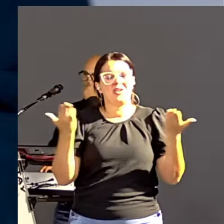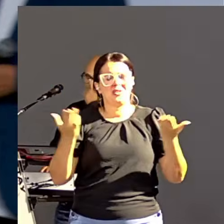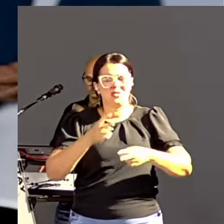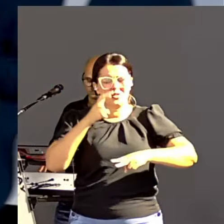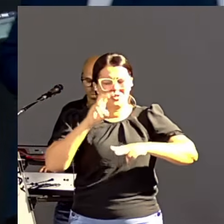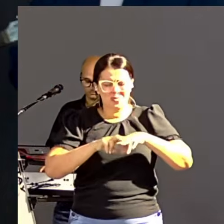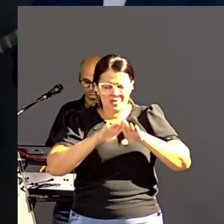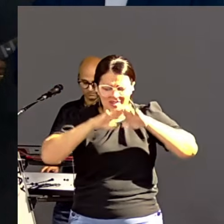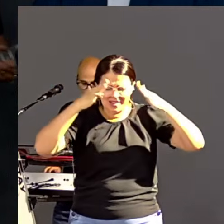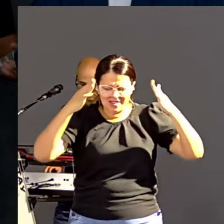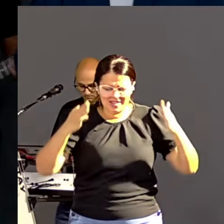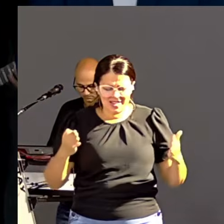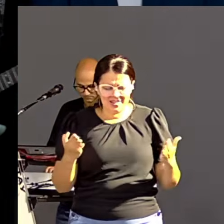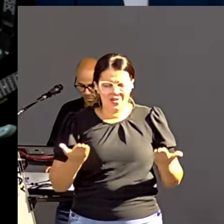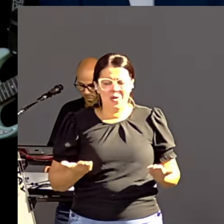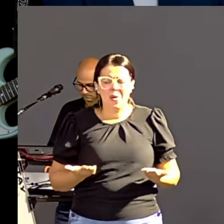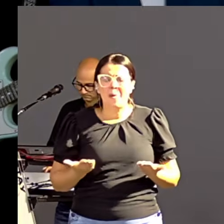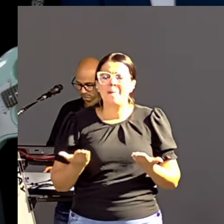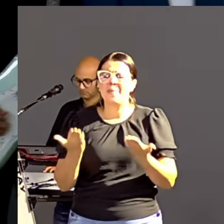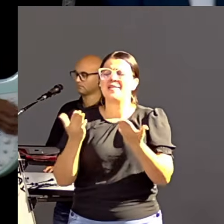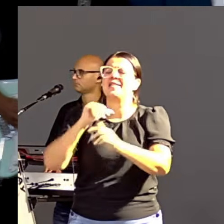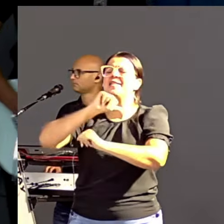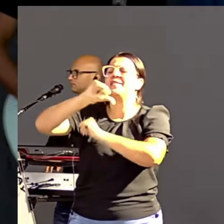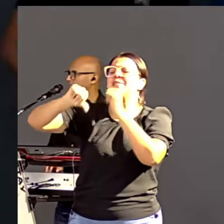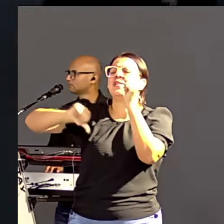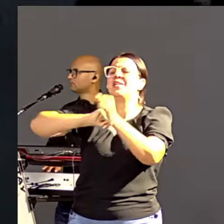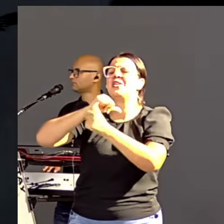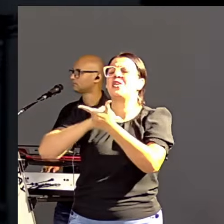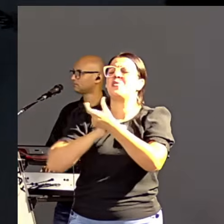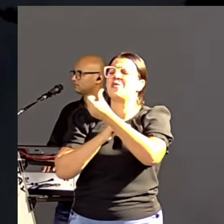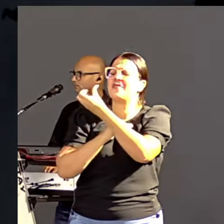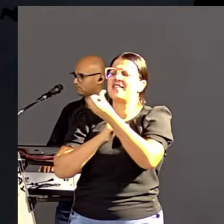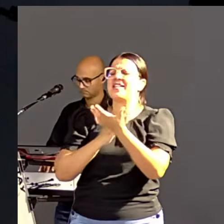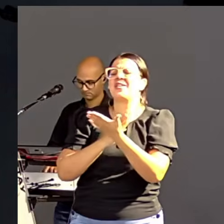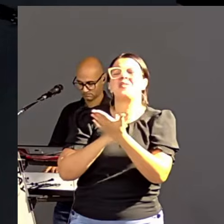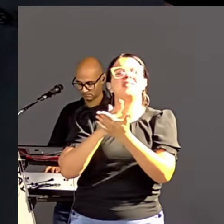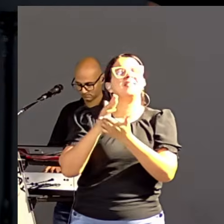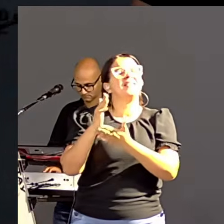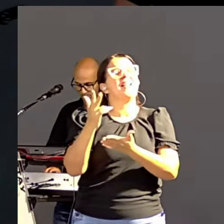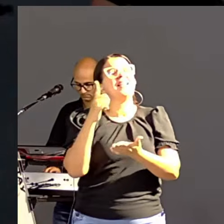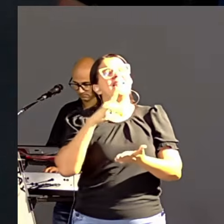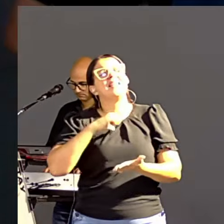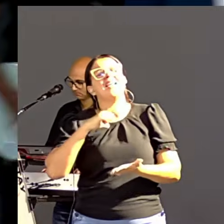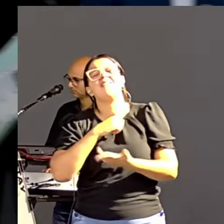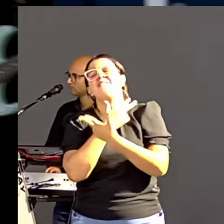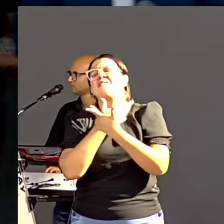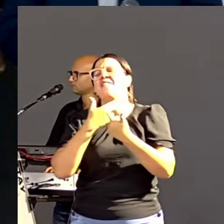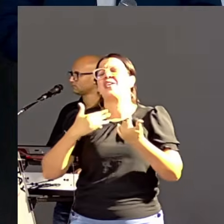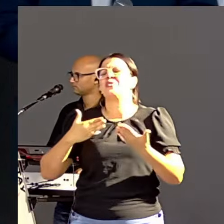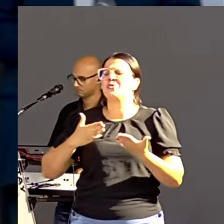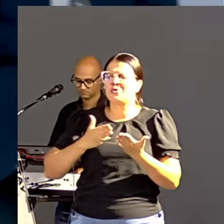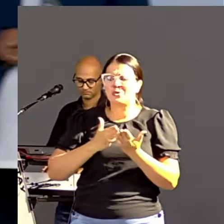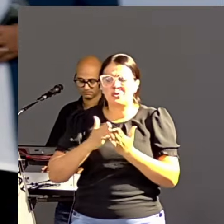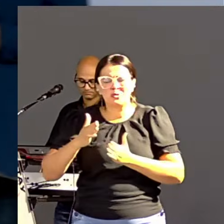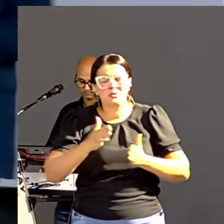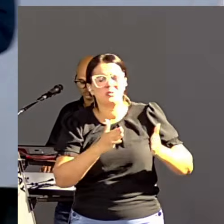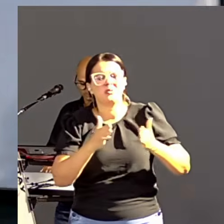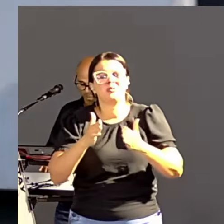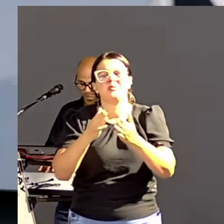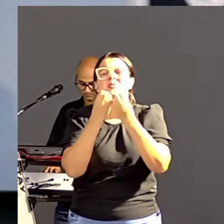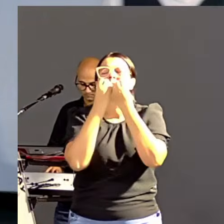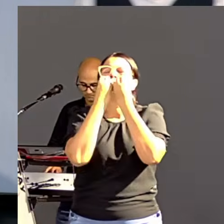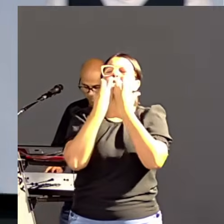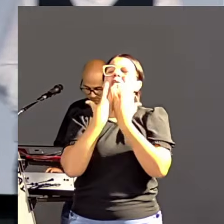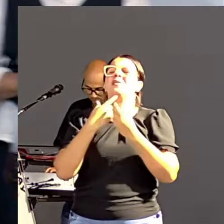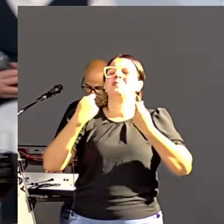à mesa da restauração. 2026 está começando e tem muita estrada para a gente caminhar, e a gente precisa